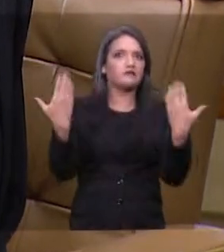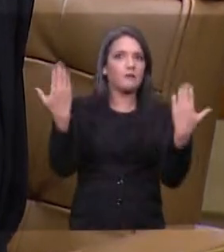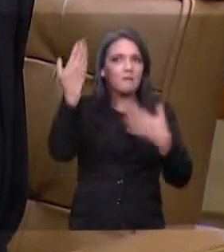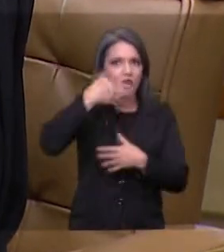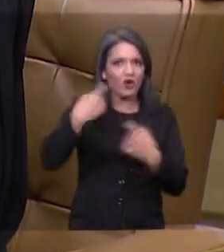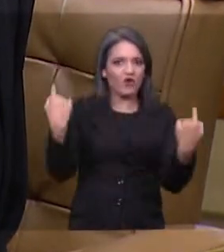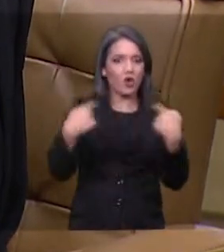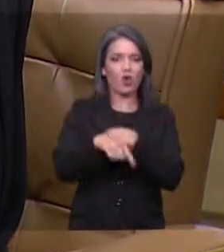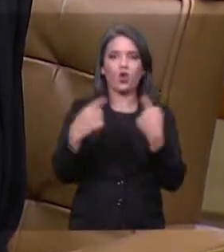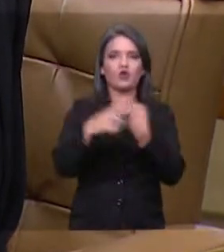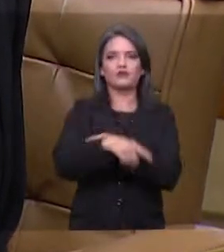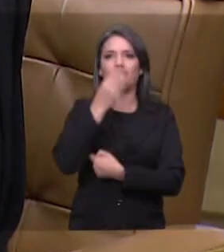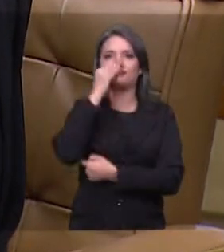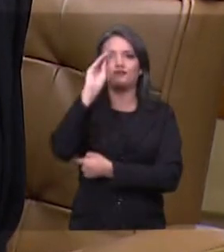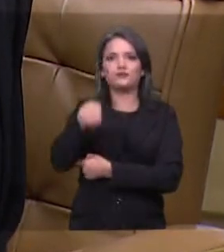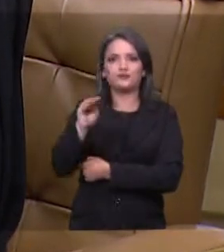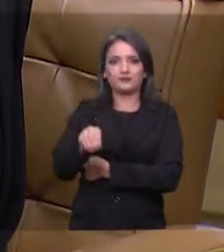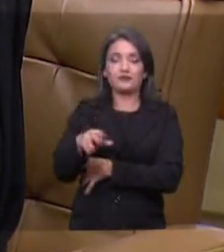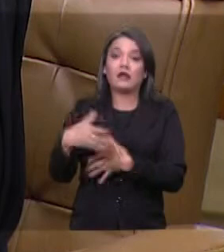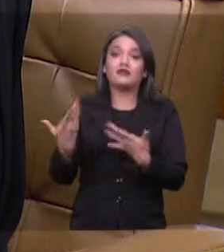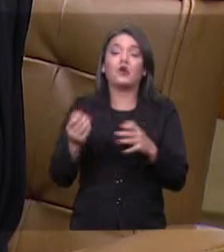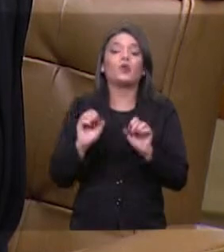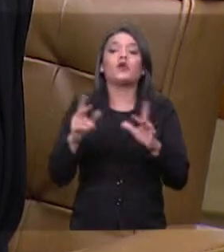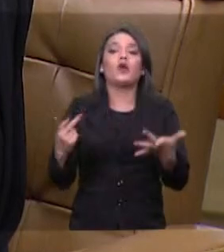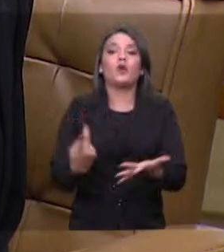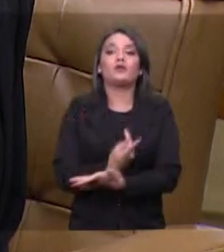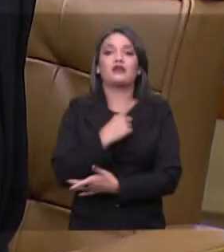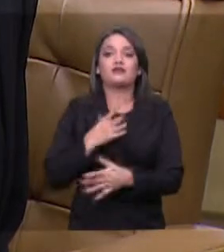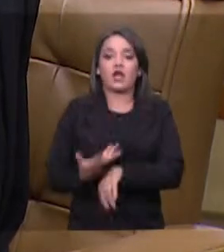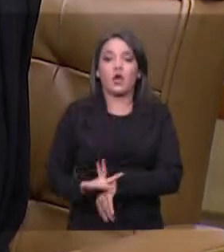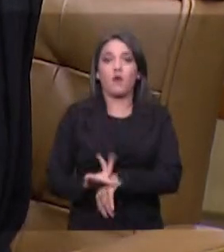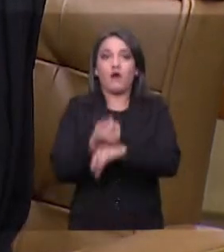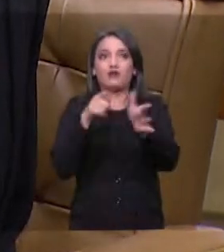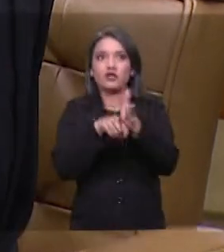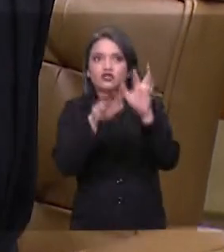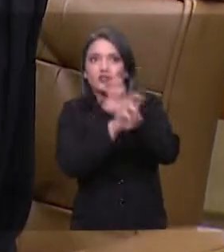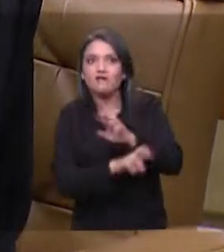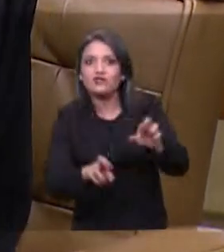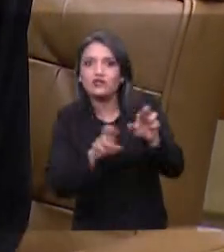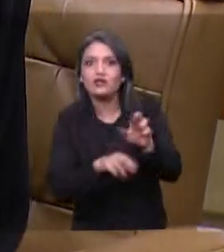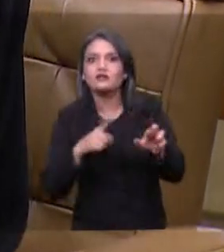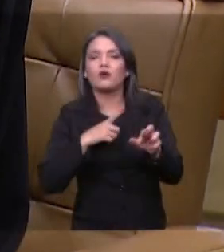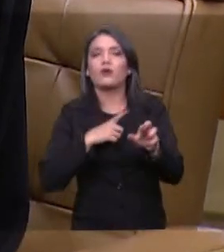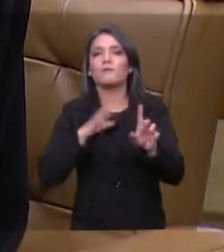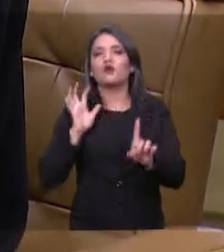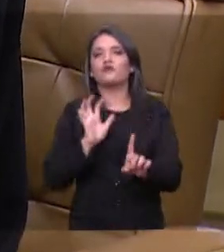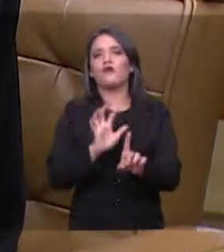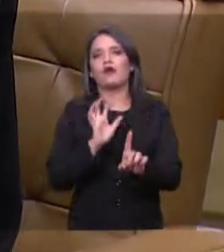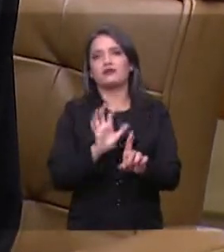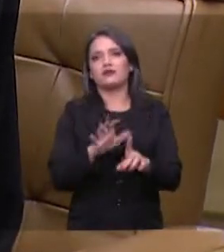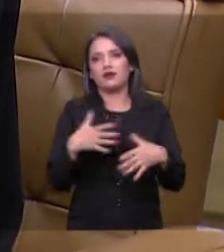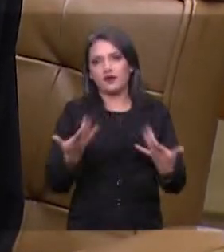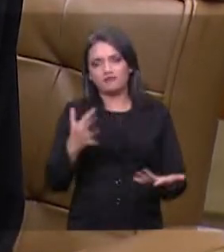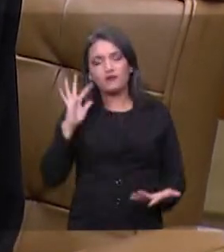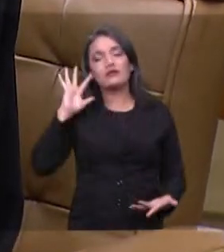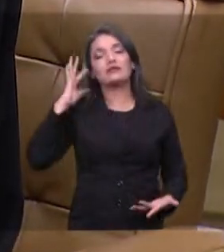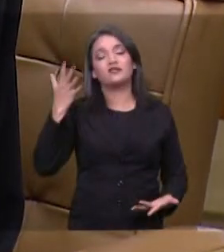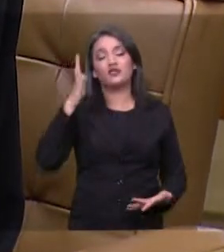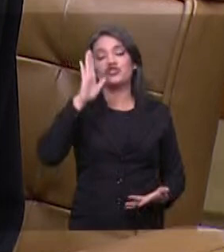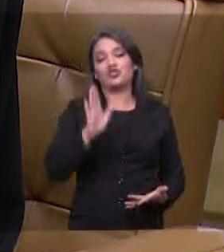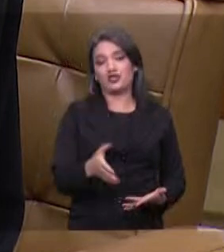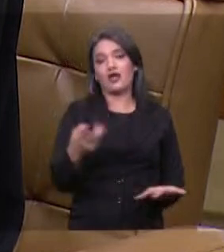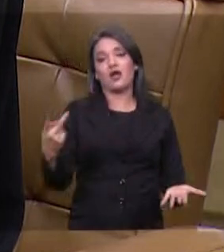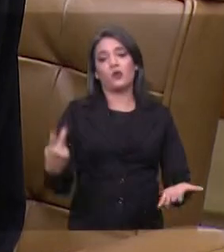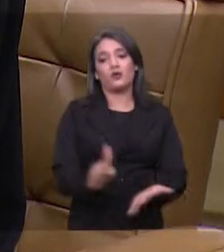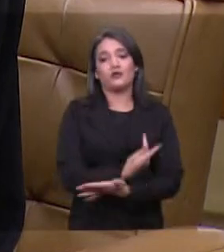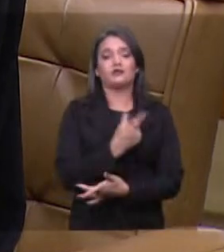a qualidade das decisões das investigações criminais e das decisões judiciais e já serviu de base